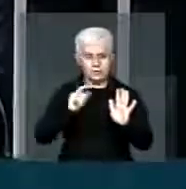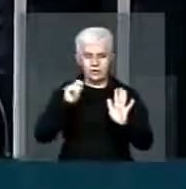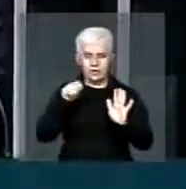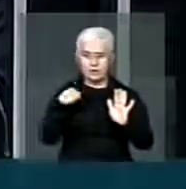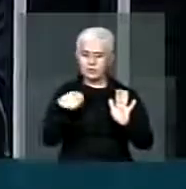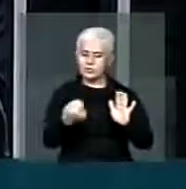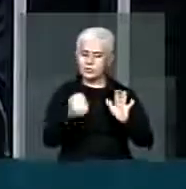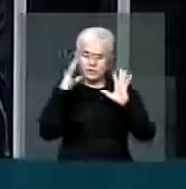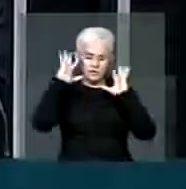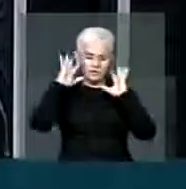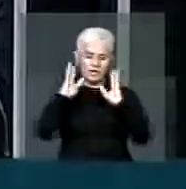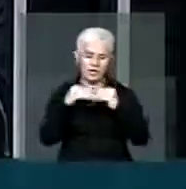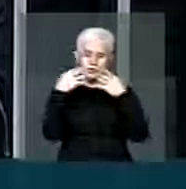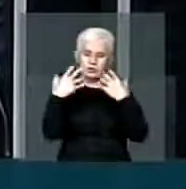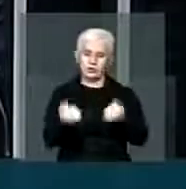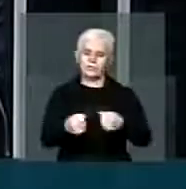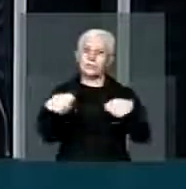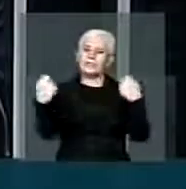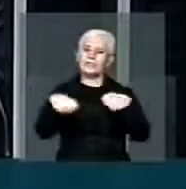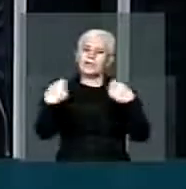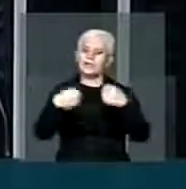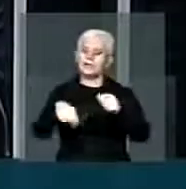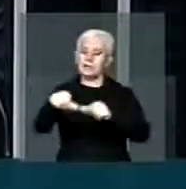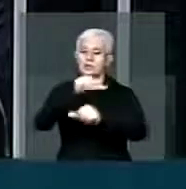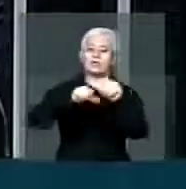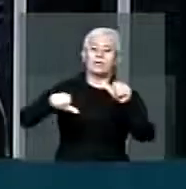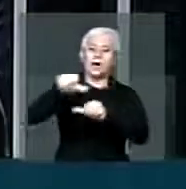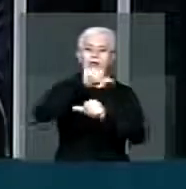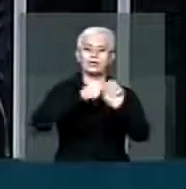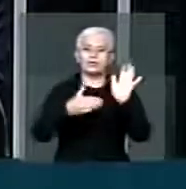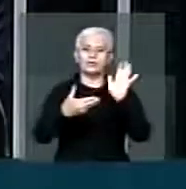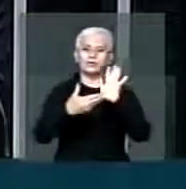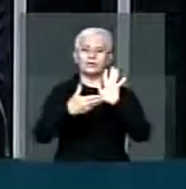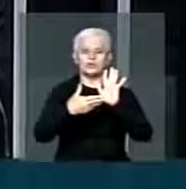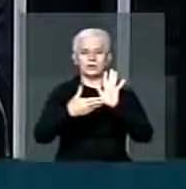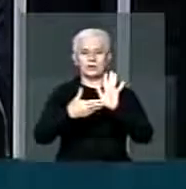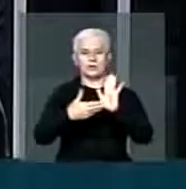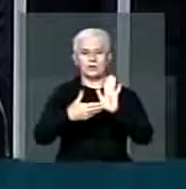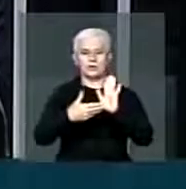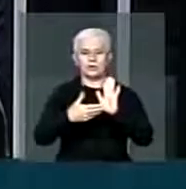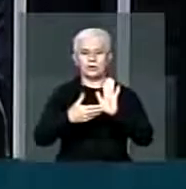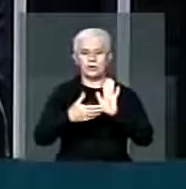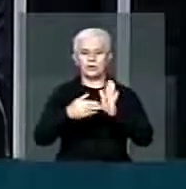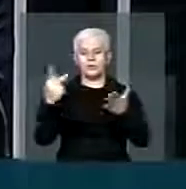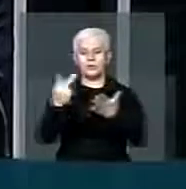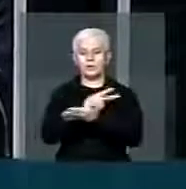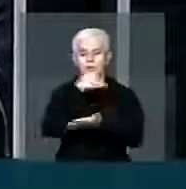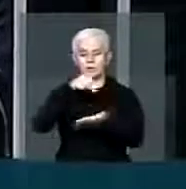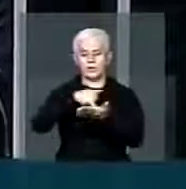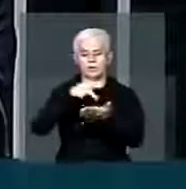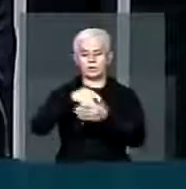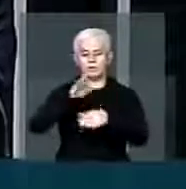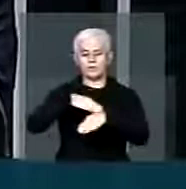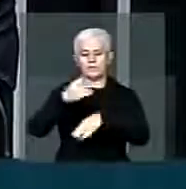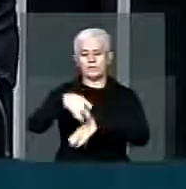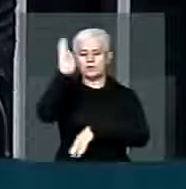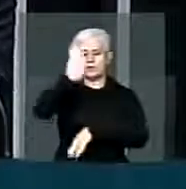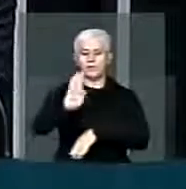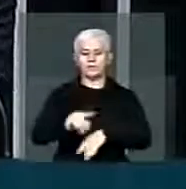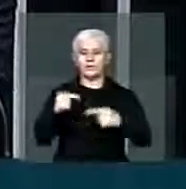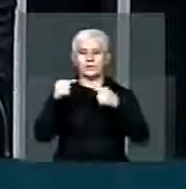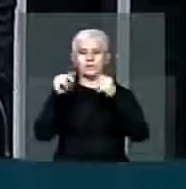um reconhecimento da necessidade de uma mudança substancial na realidade brasileira no que diz